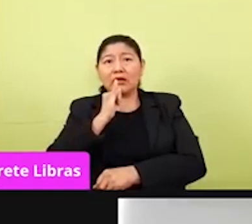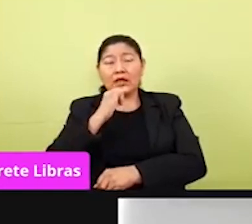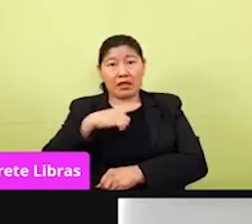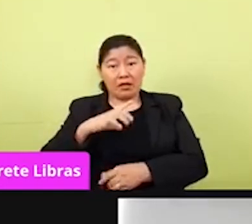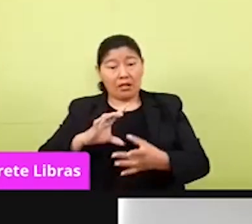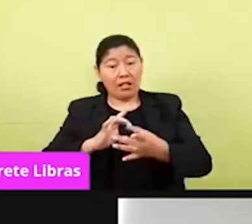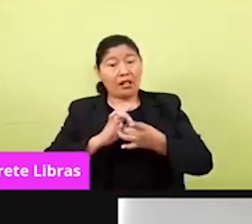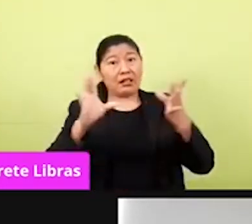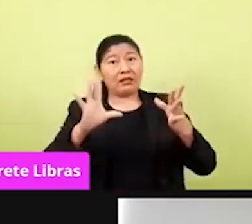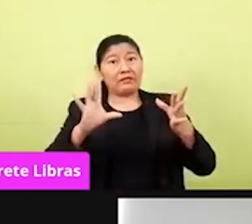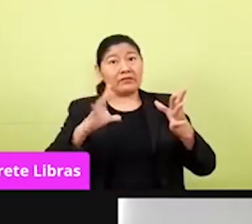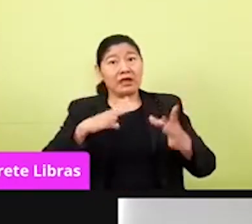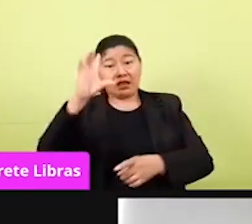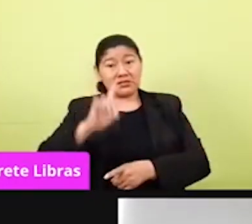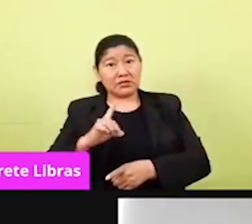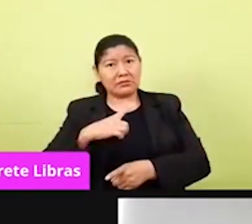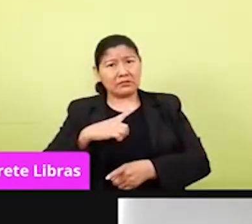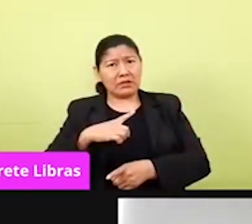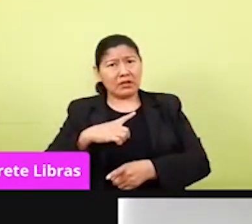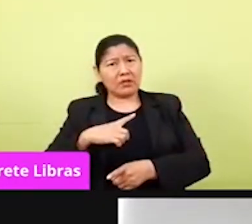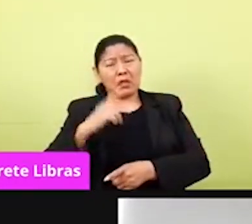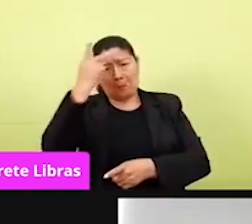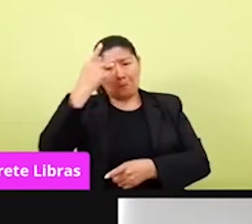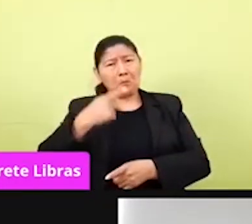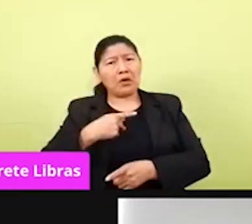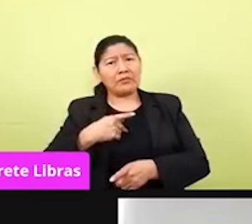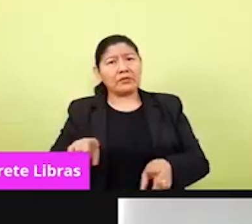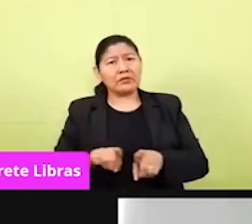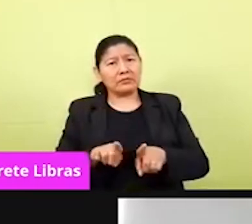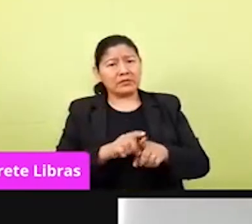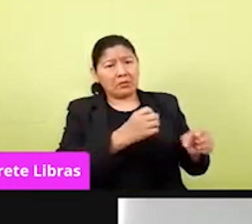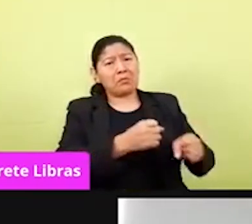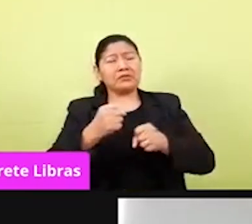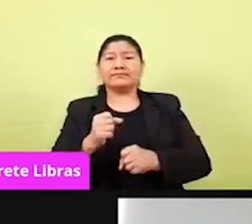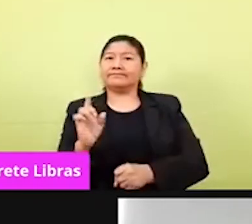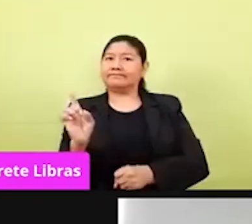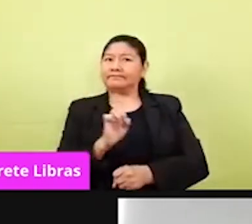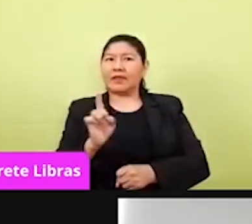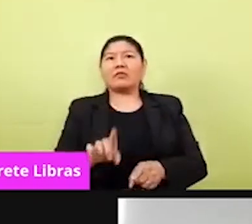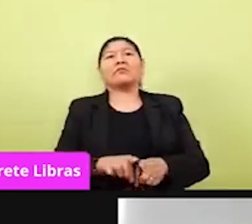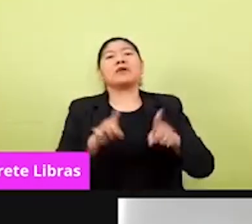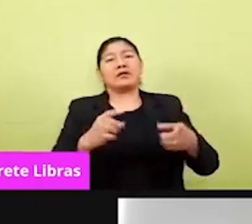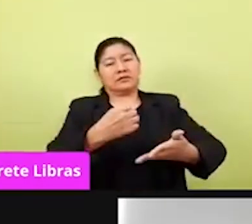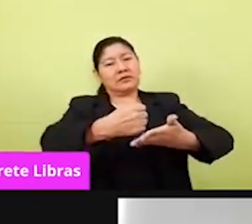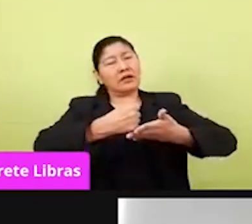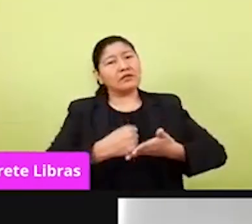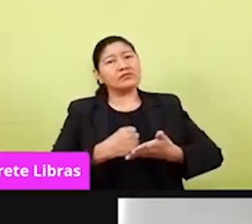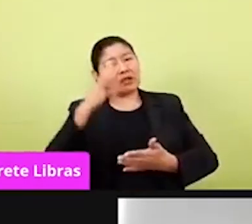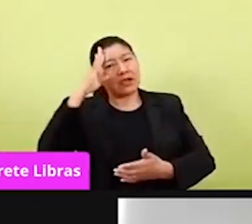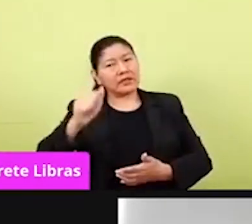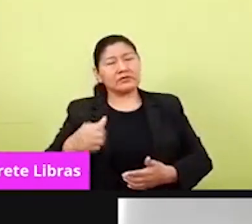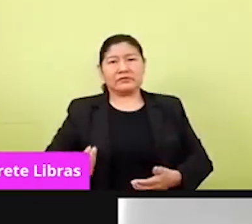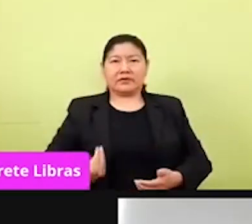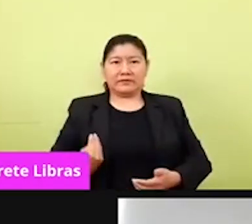de empoderamento, porém, ela contribui muito para que a mulher possa tomar suas decisões, né? Então, é mais